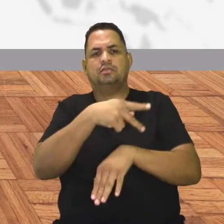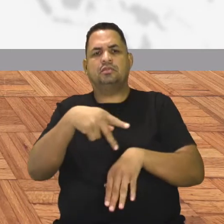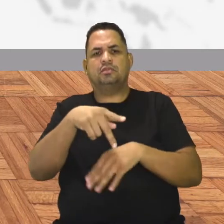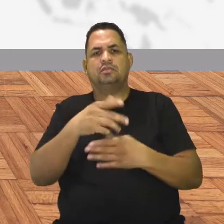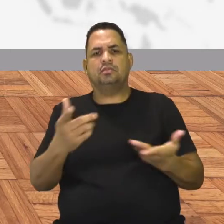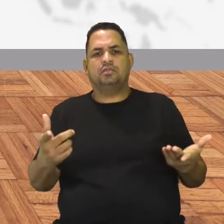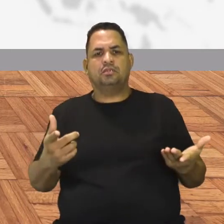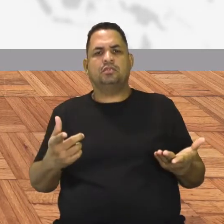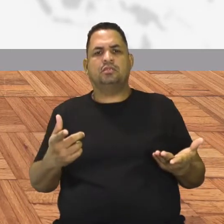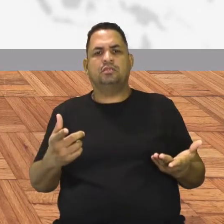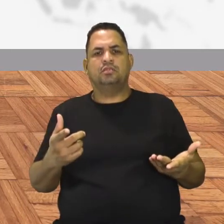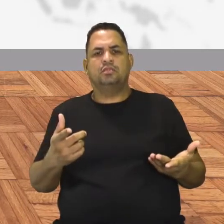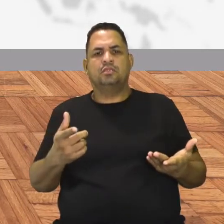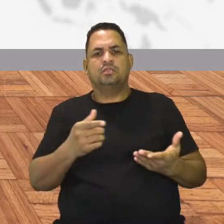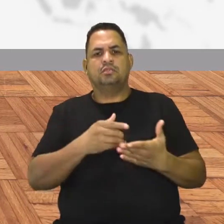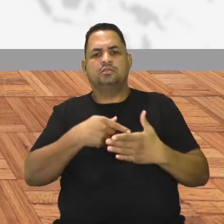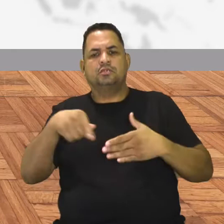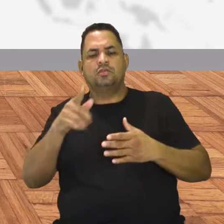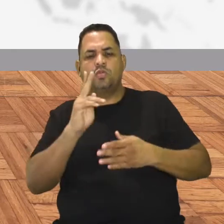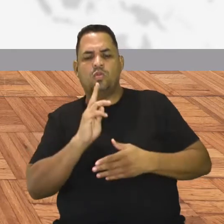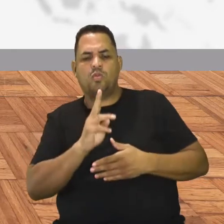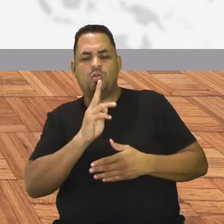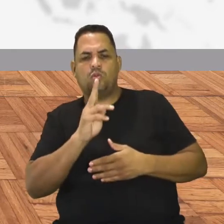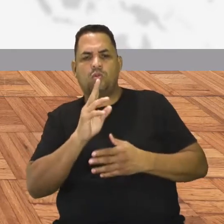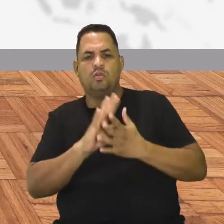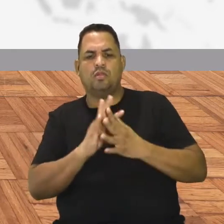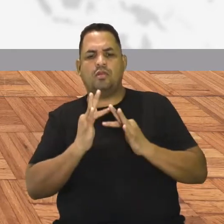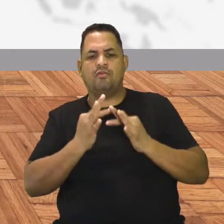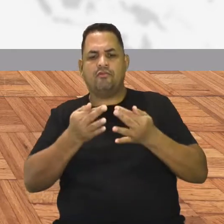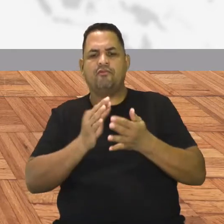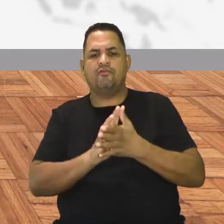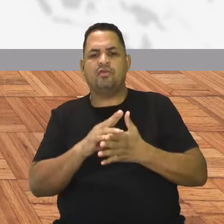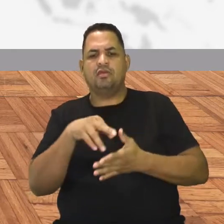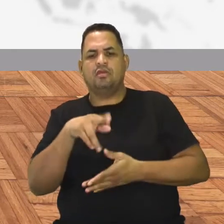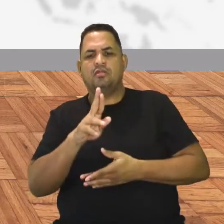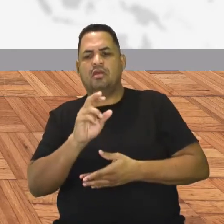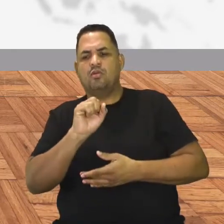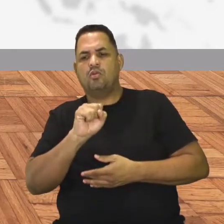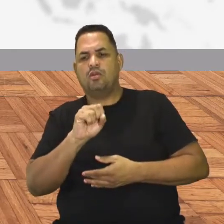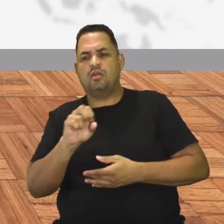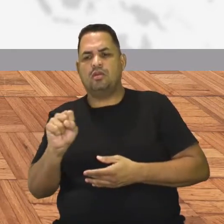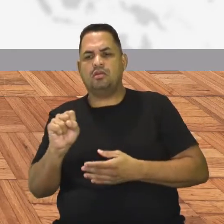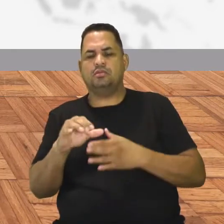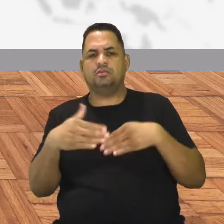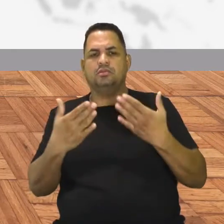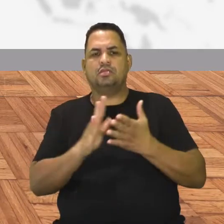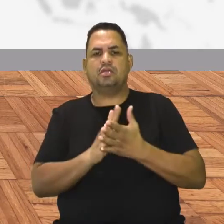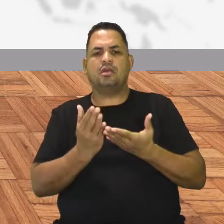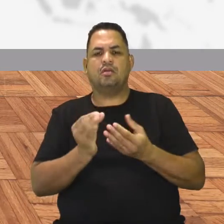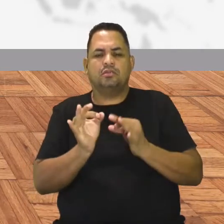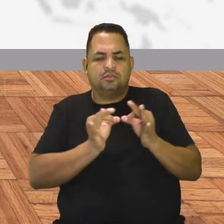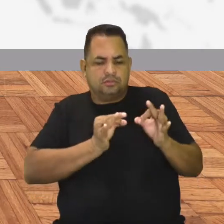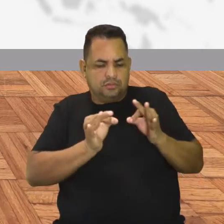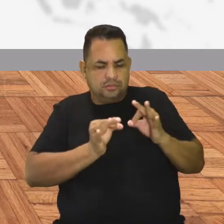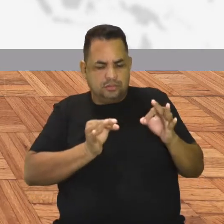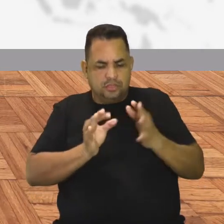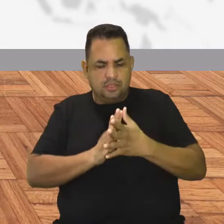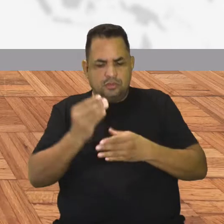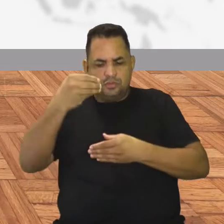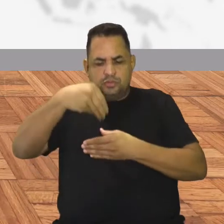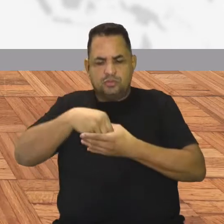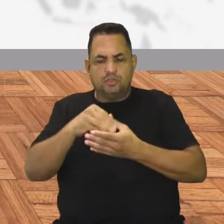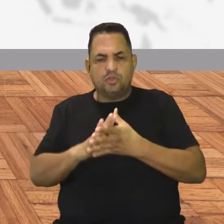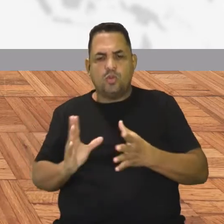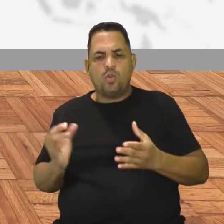disso daí, que eles saem desse processo, desse fim da União Soviética, eles tentam se encaixar agora dentro de um